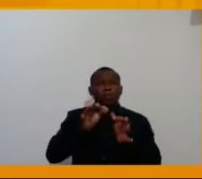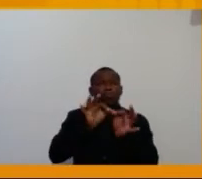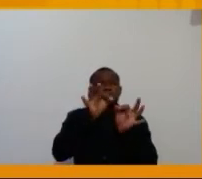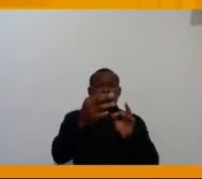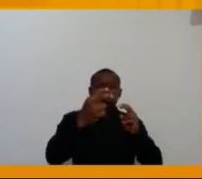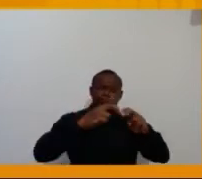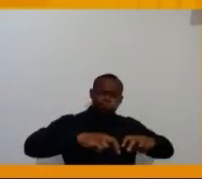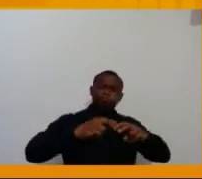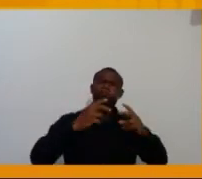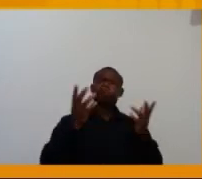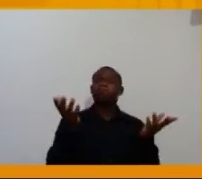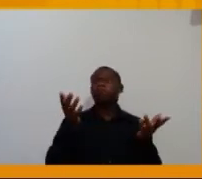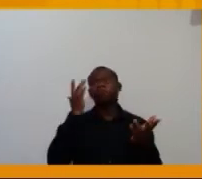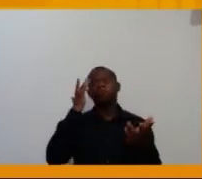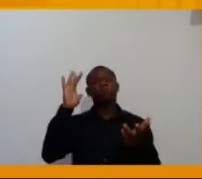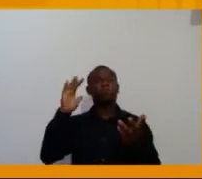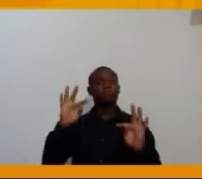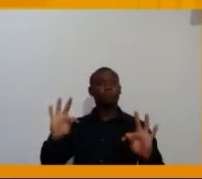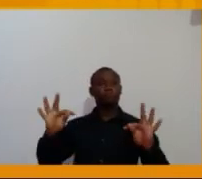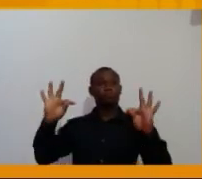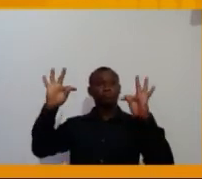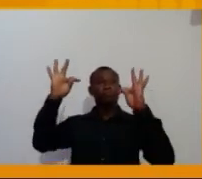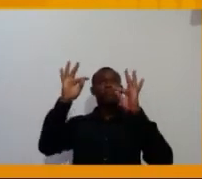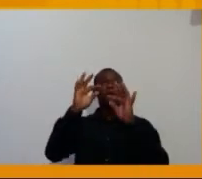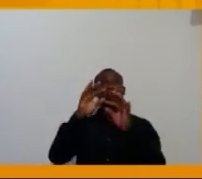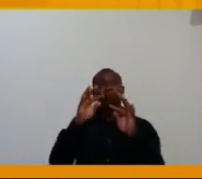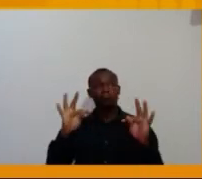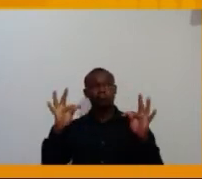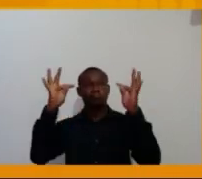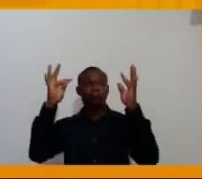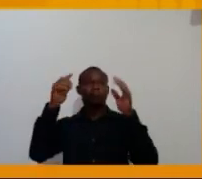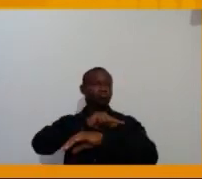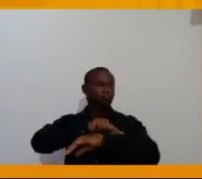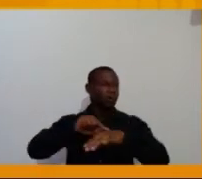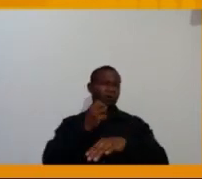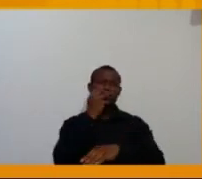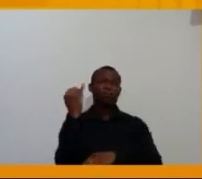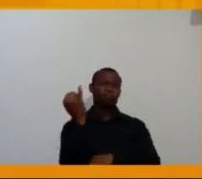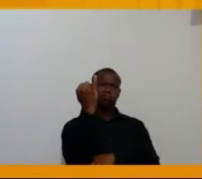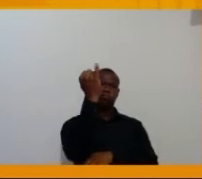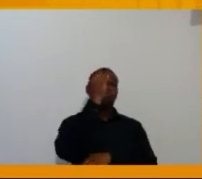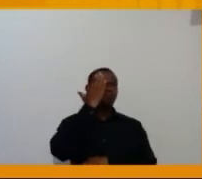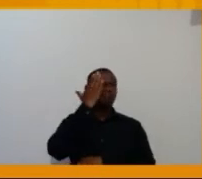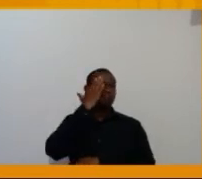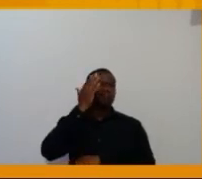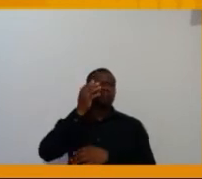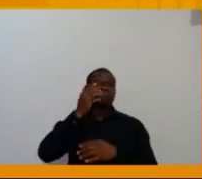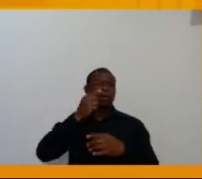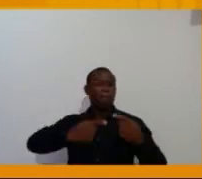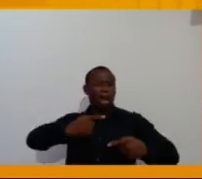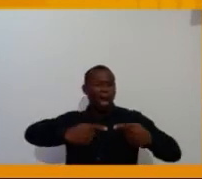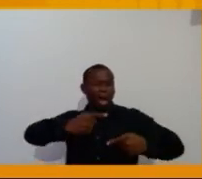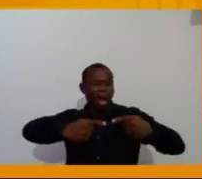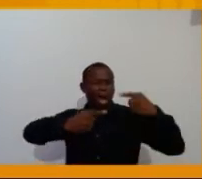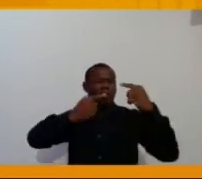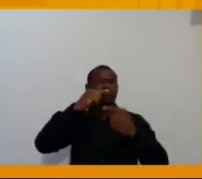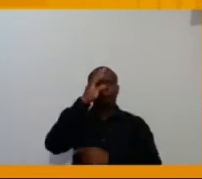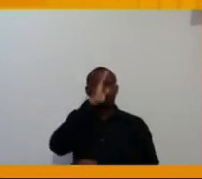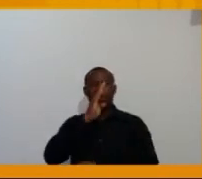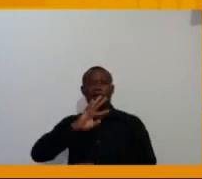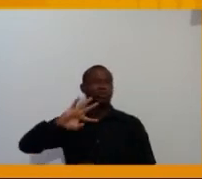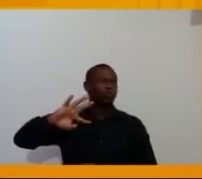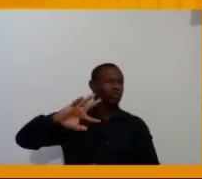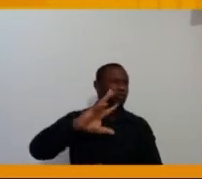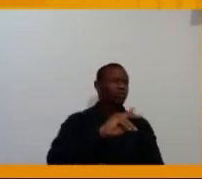Você sabe, Kátia, que a gente está justamente no meio de uma discussão nacional para criar, implantar em 2021 um modelo de educação